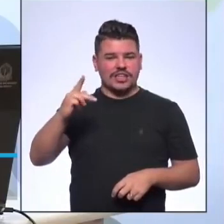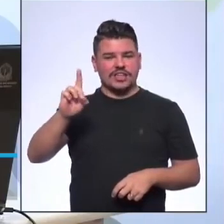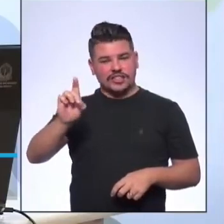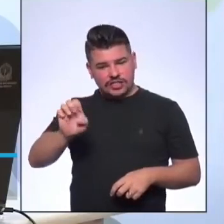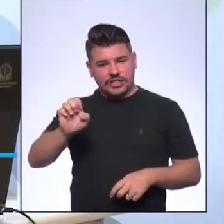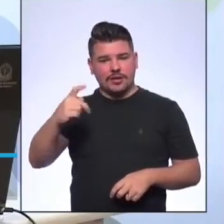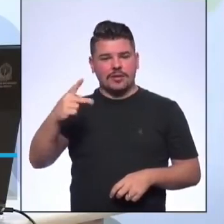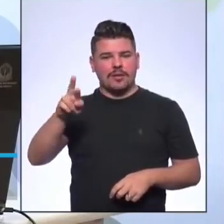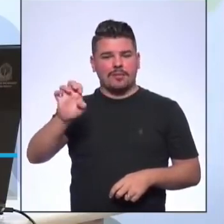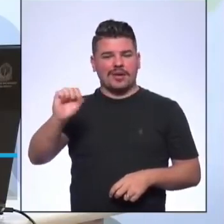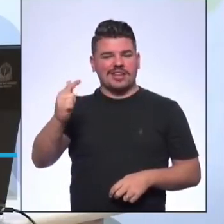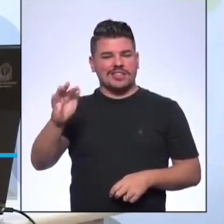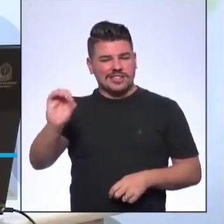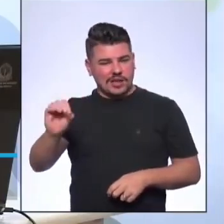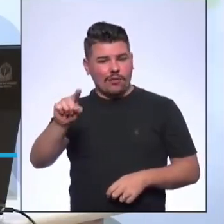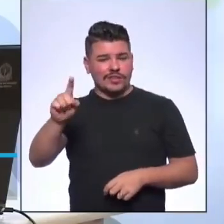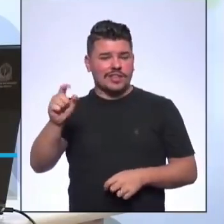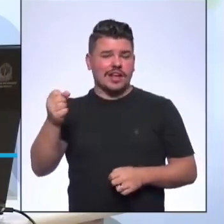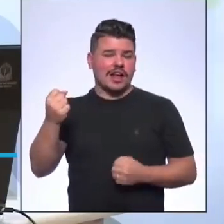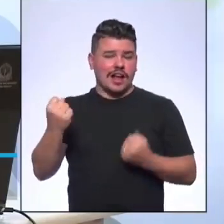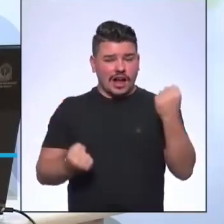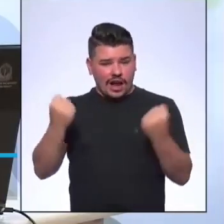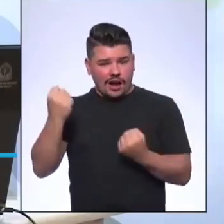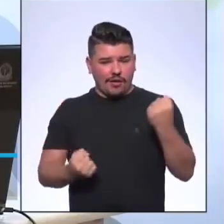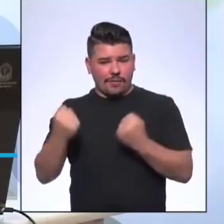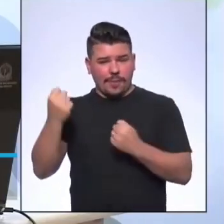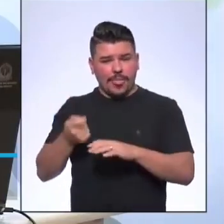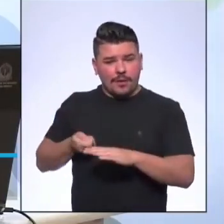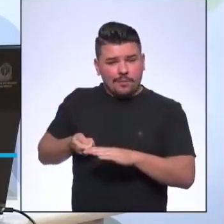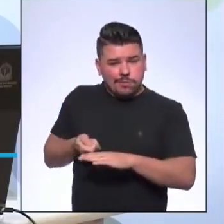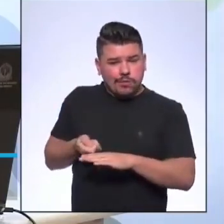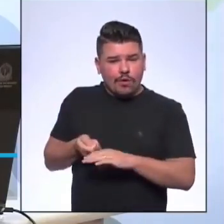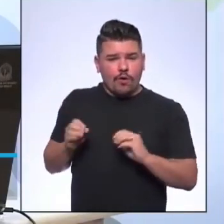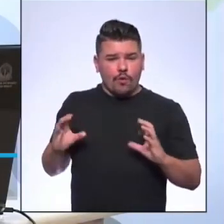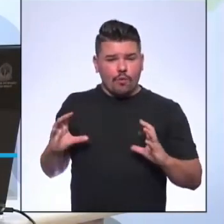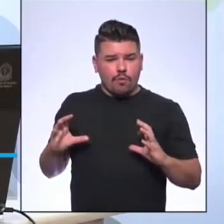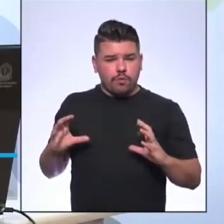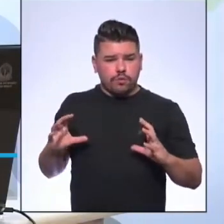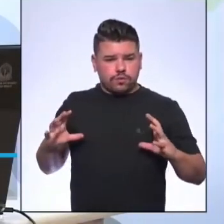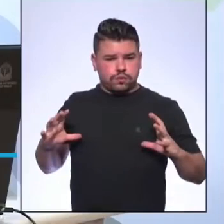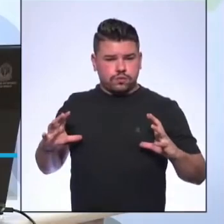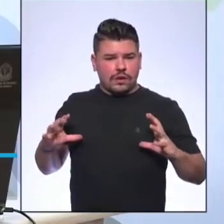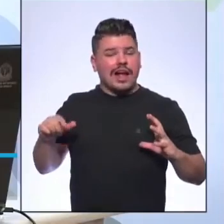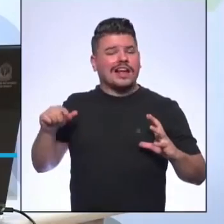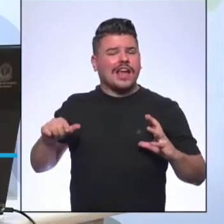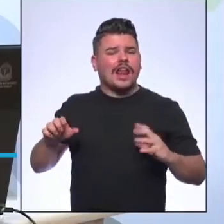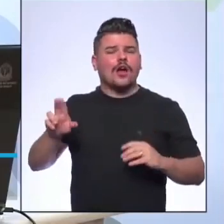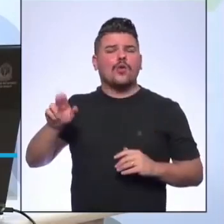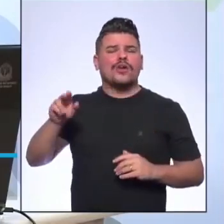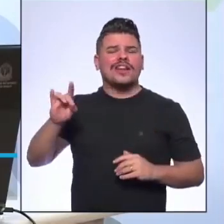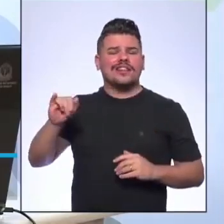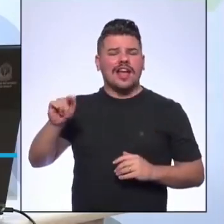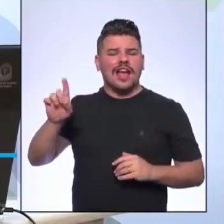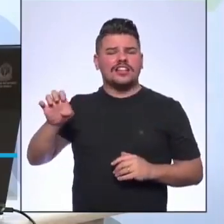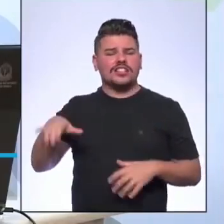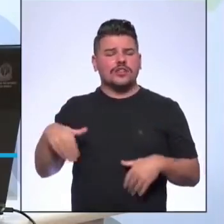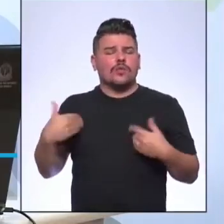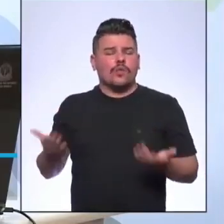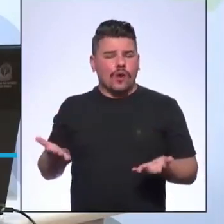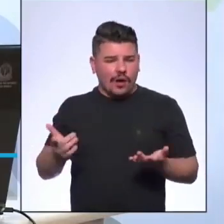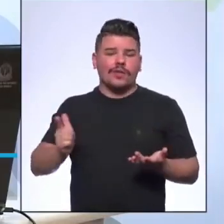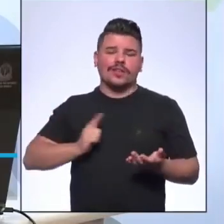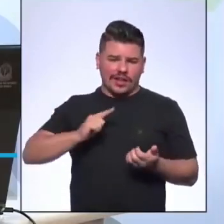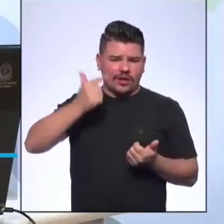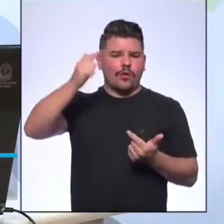você deve ter observado que lá não está em newtons por metro quadrado a unidade de pressão, né? Isso. Que unidade será que está? Existem outras,